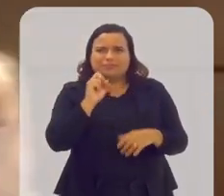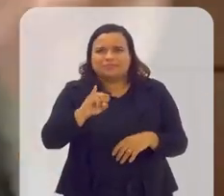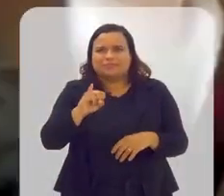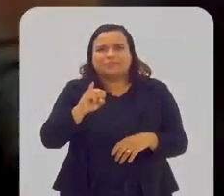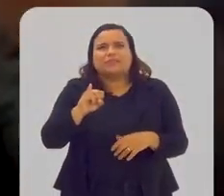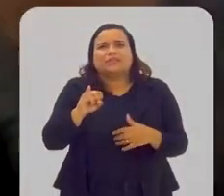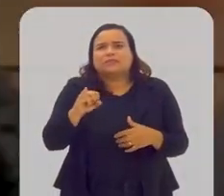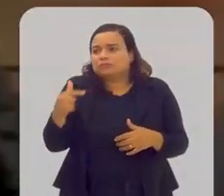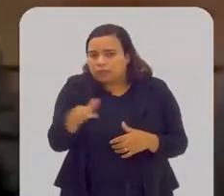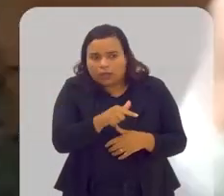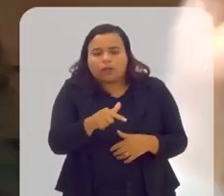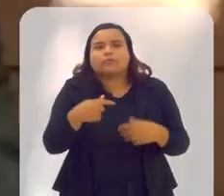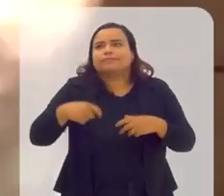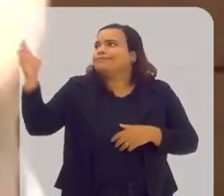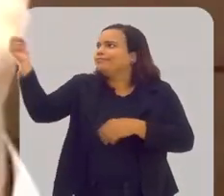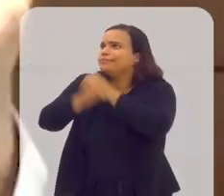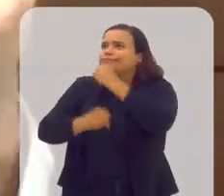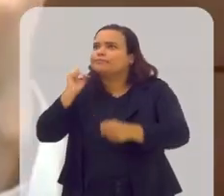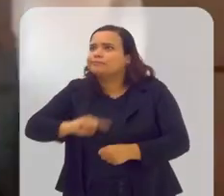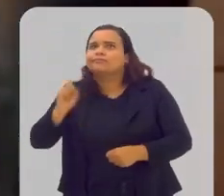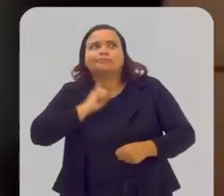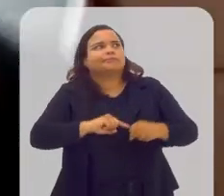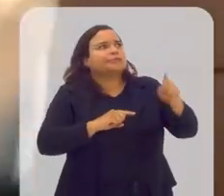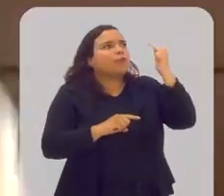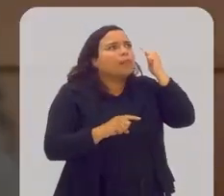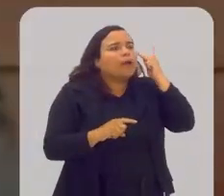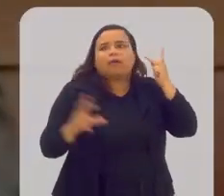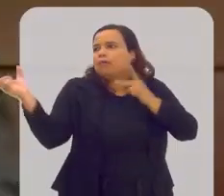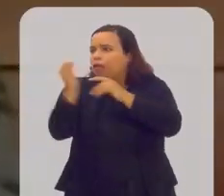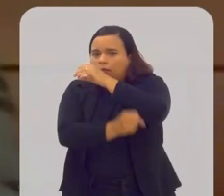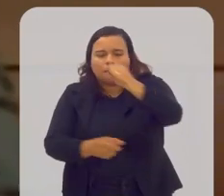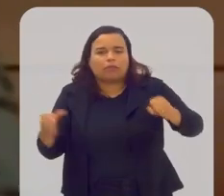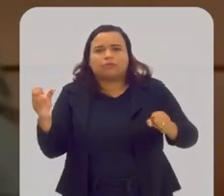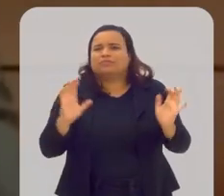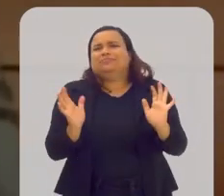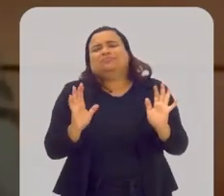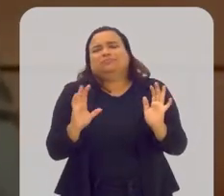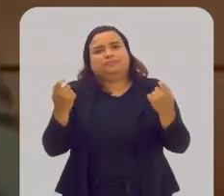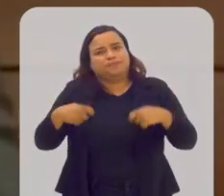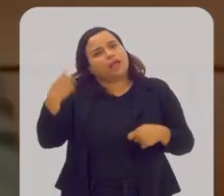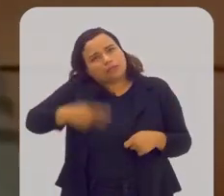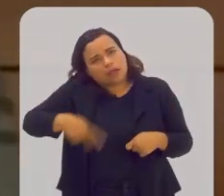senão a gente vai continuar contratando de São Paulo, de Minas Gerais. Então, a gente precisa gerar